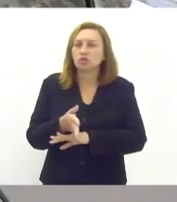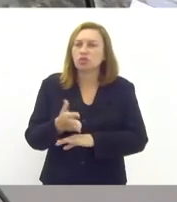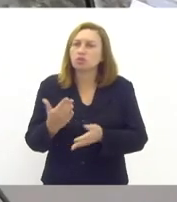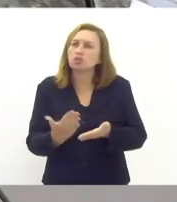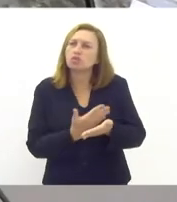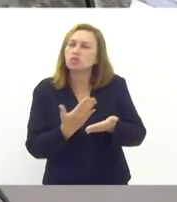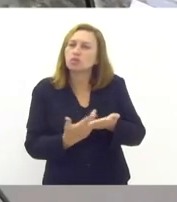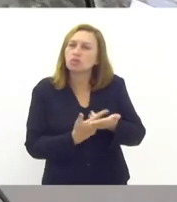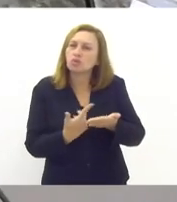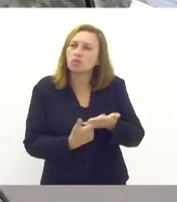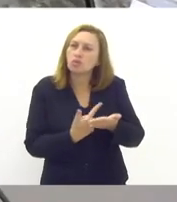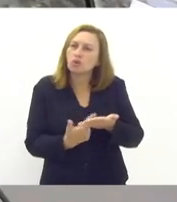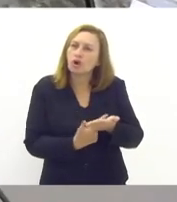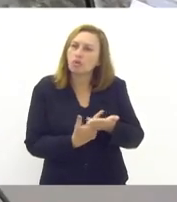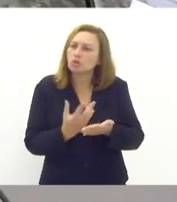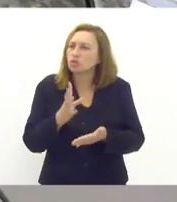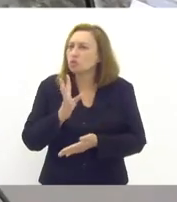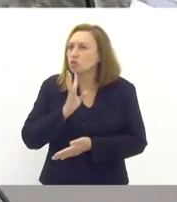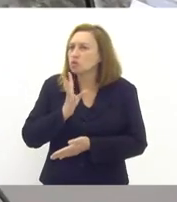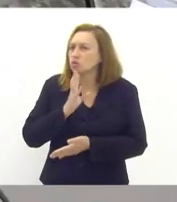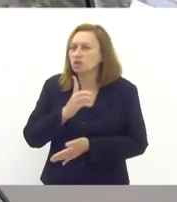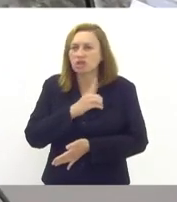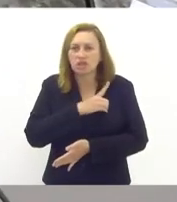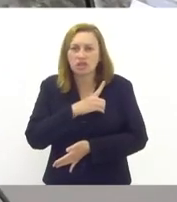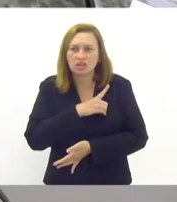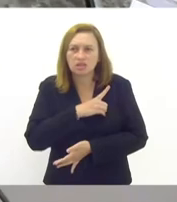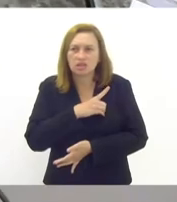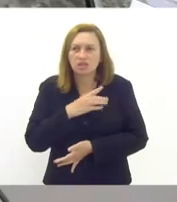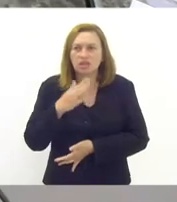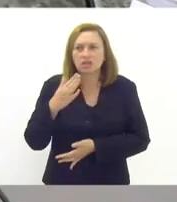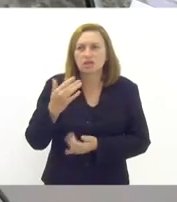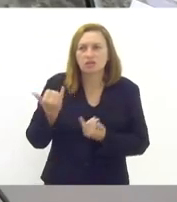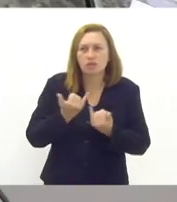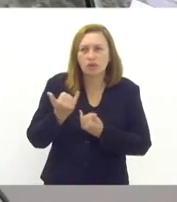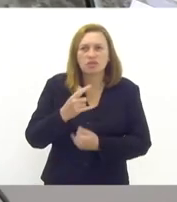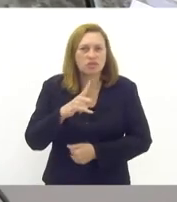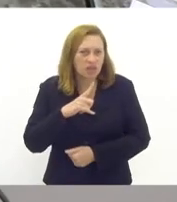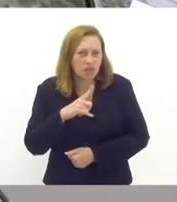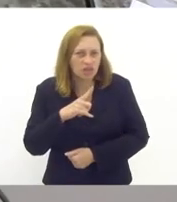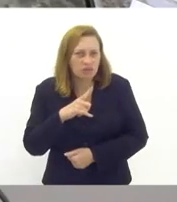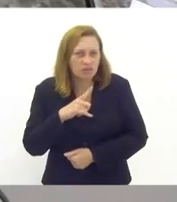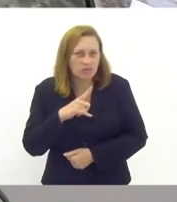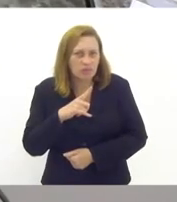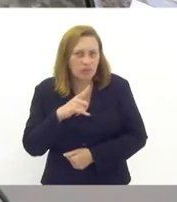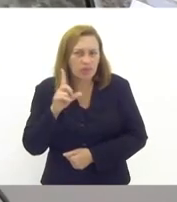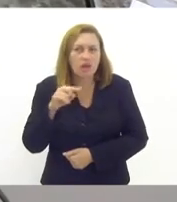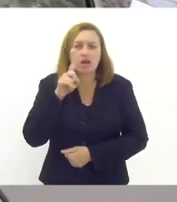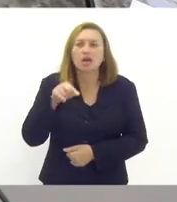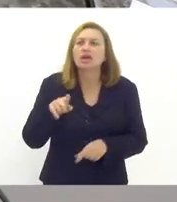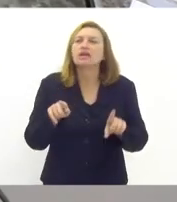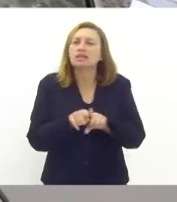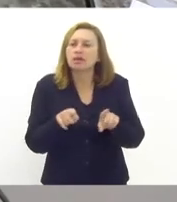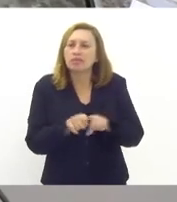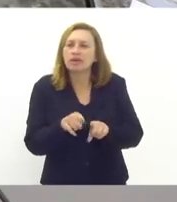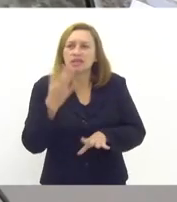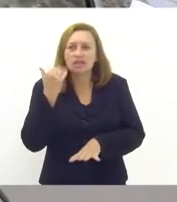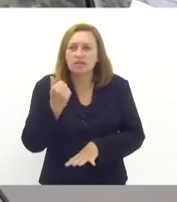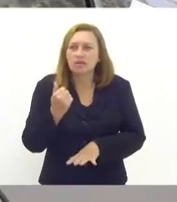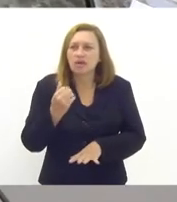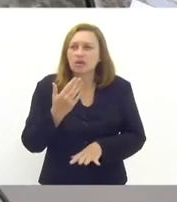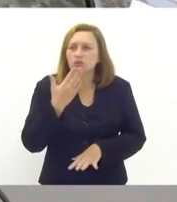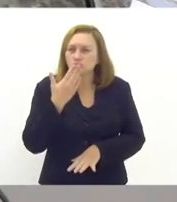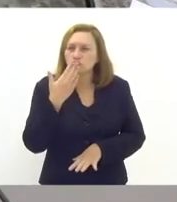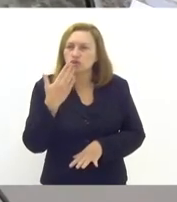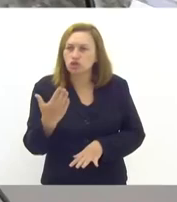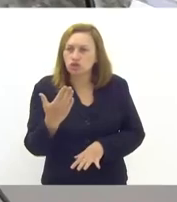para reconhecimento na delegacia, se o senhor alguma vez recebeu alguma informação. E também queria saber se o senhor recebeu algum